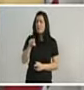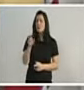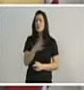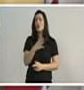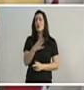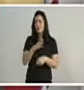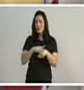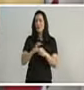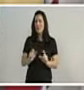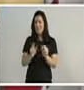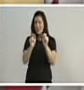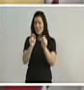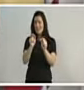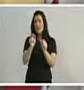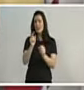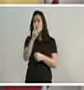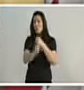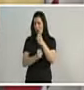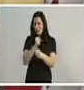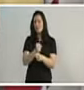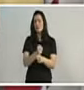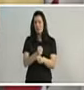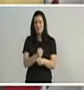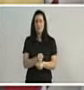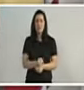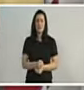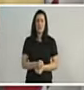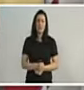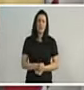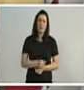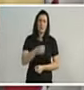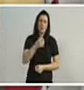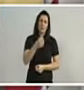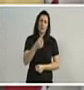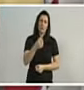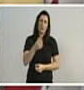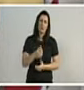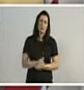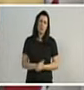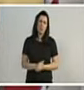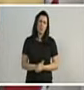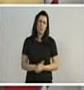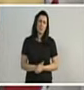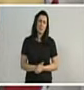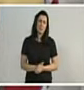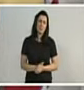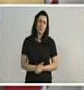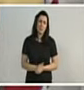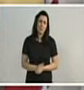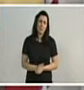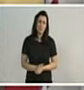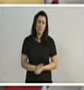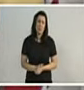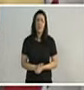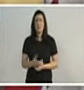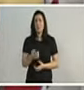crianças e adolescentes por ano e isso representa cerca de 2,5 por cento de todos os novos casos de câncer no país apesar de ser pouco significativo